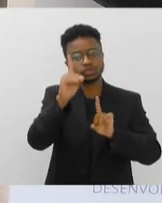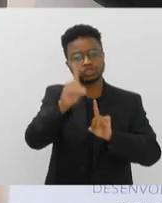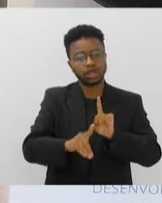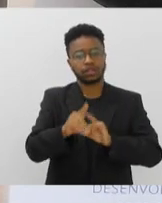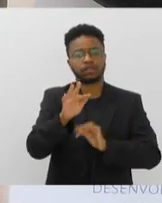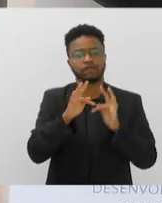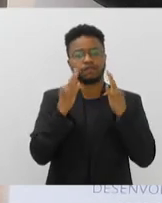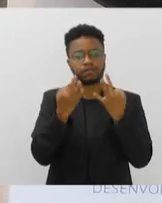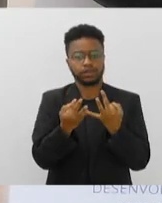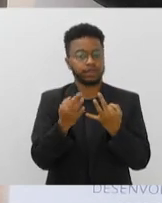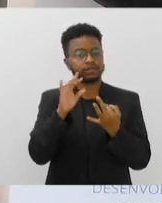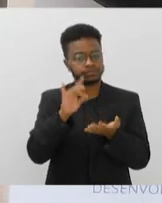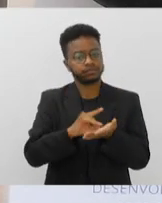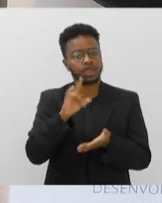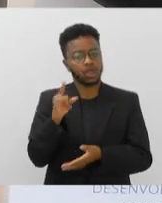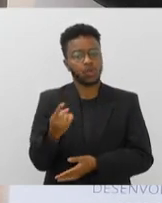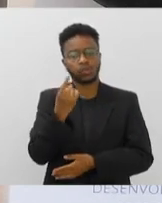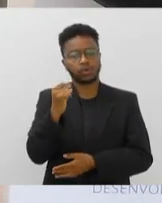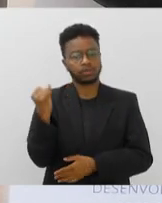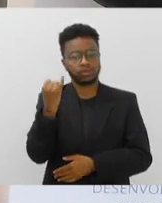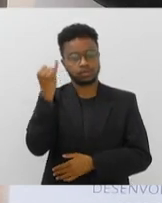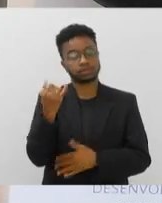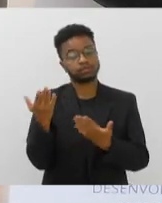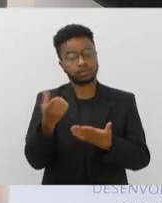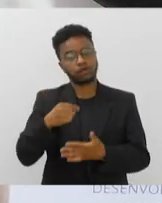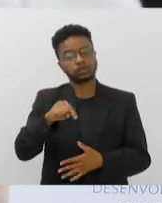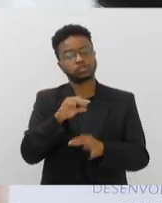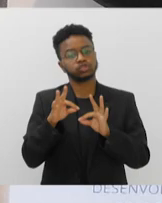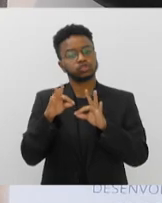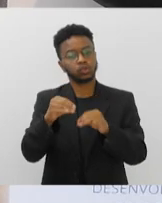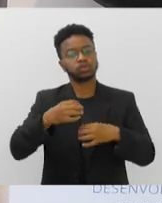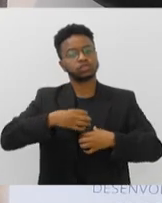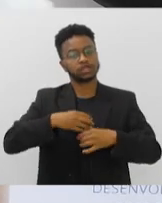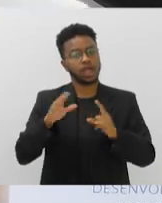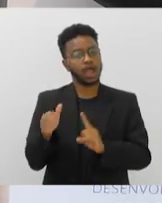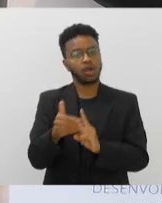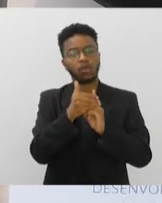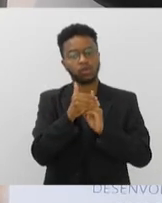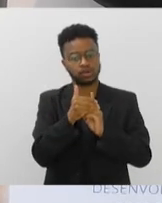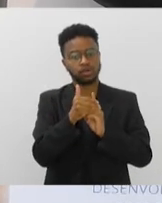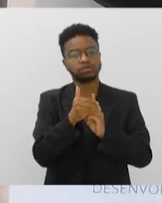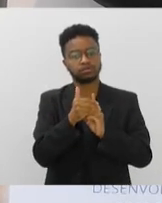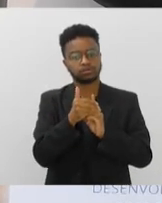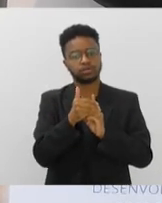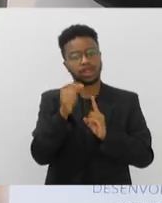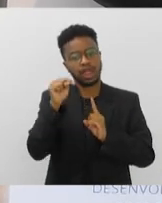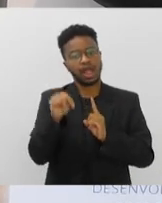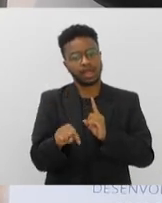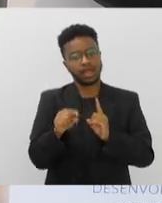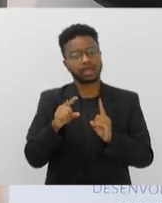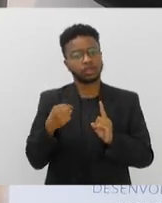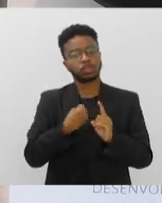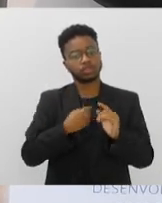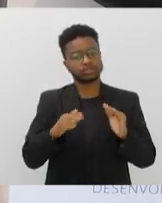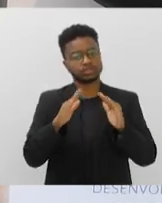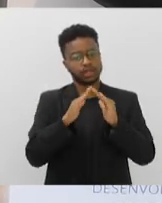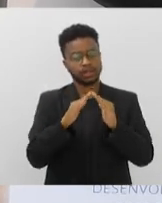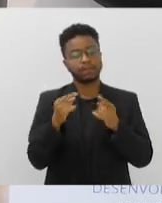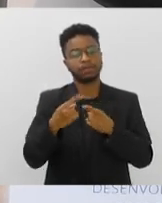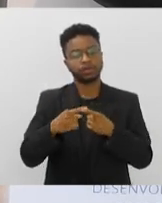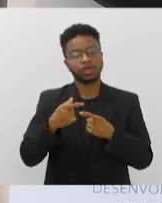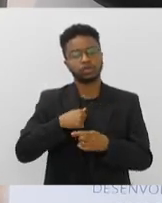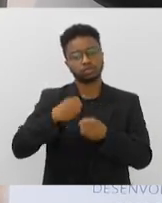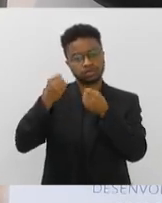importa tá então sintam-se todos e e eh assim acolhidos nessa grande casa a gente fez eu até expliquei isso pro